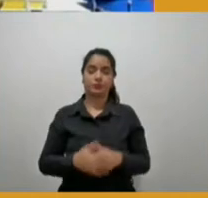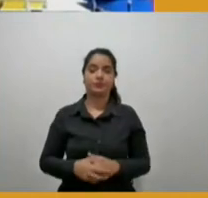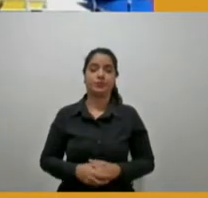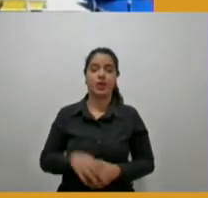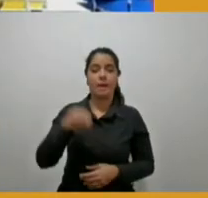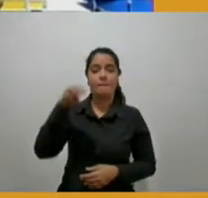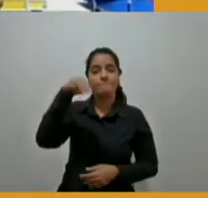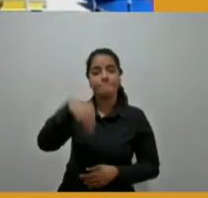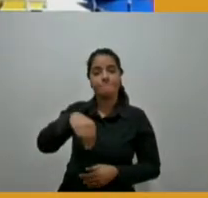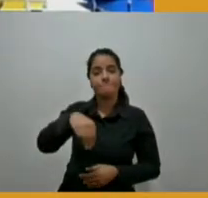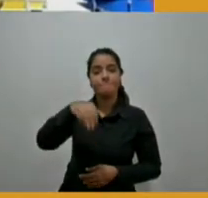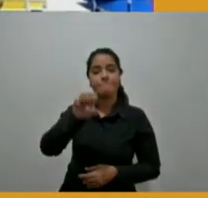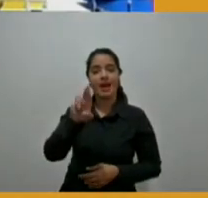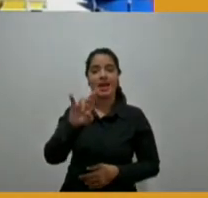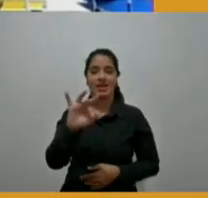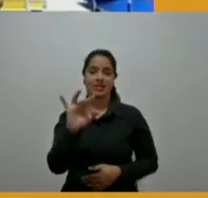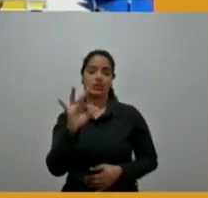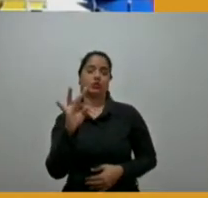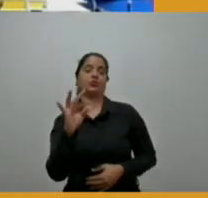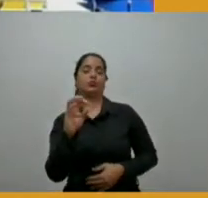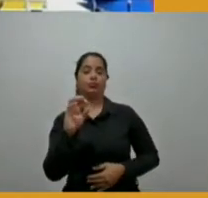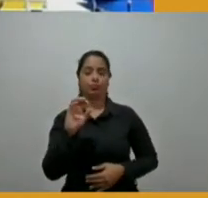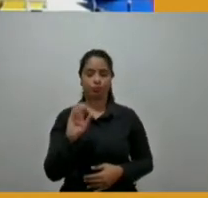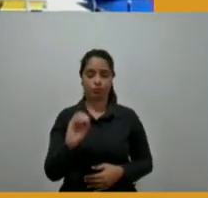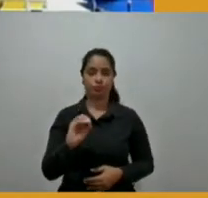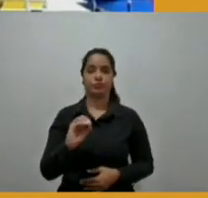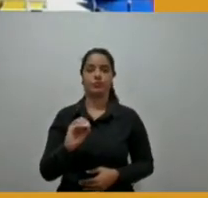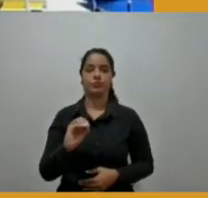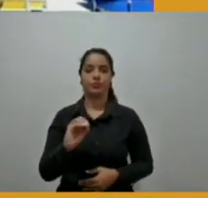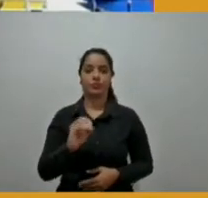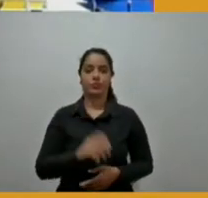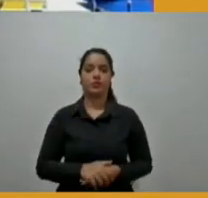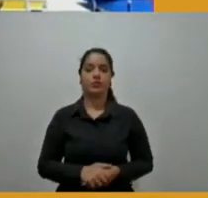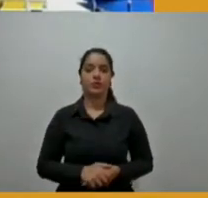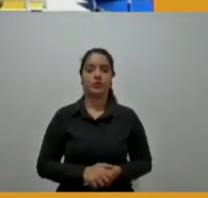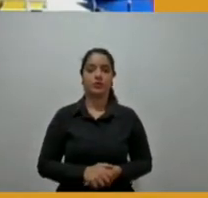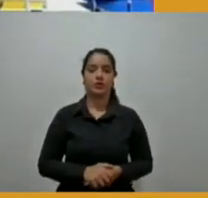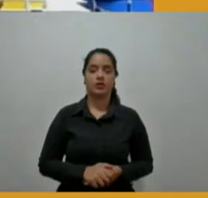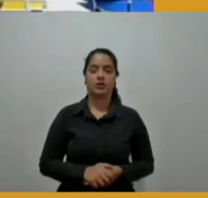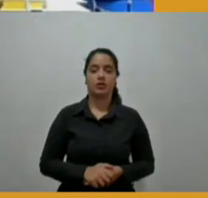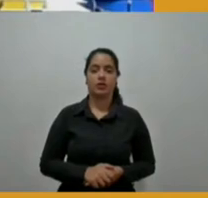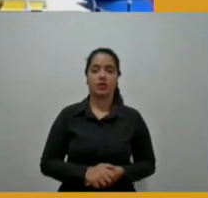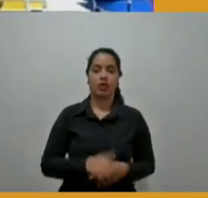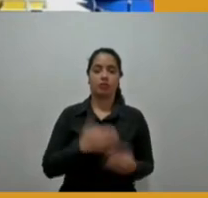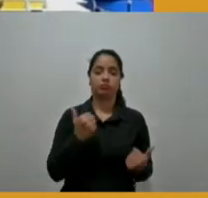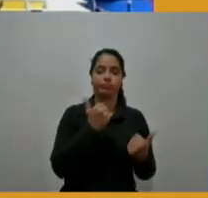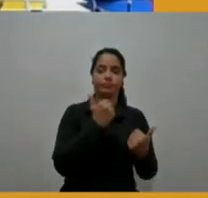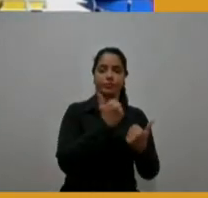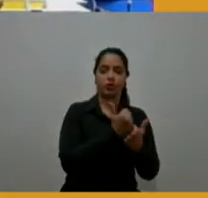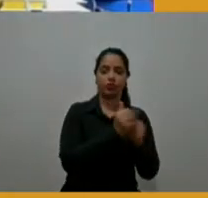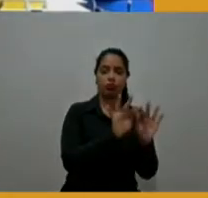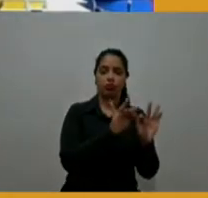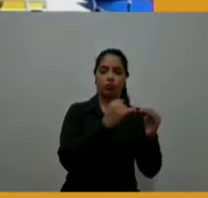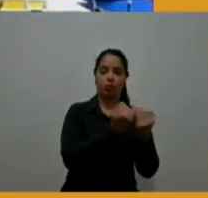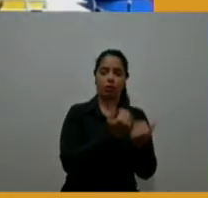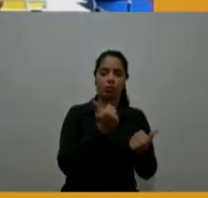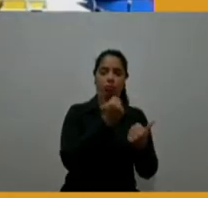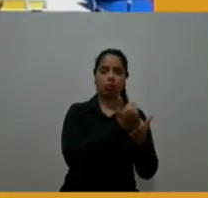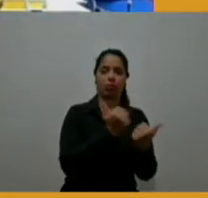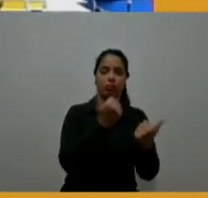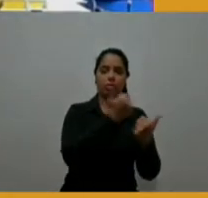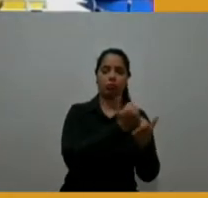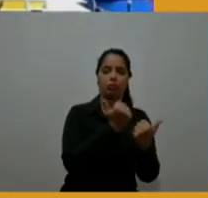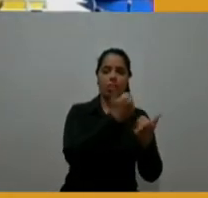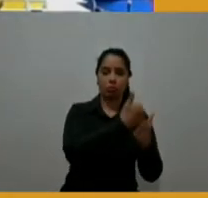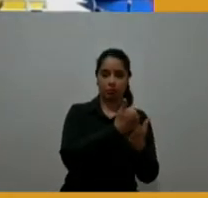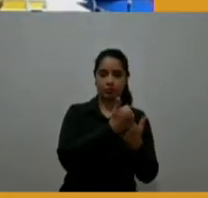como um instrumento de combate a essa desigualdade aristocrática. Deu certo, deu certo. E agora